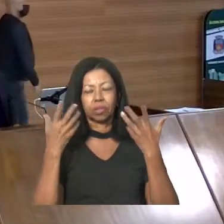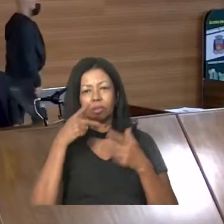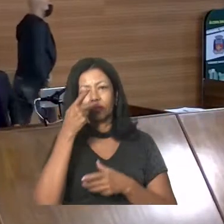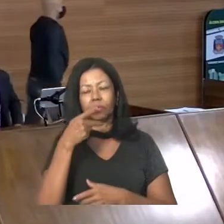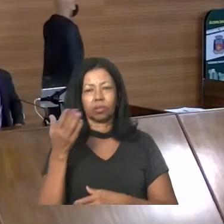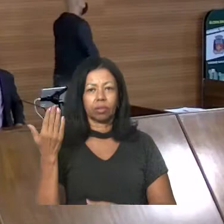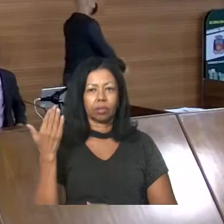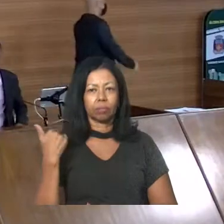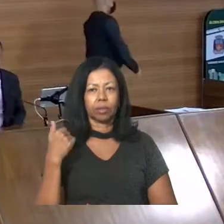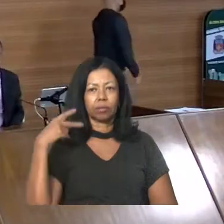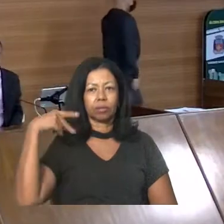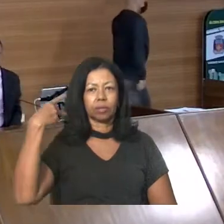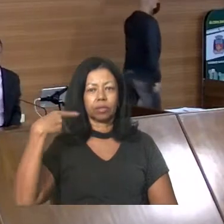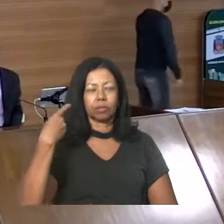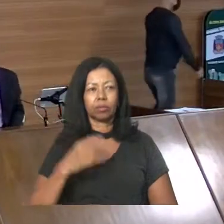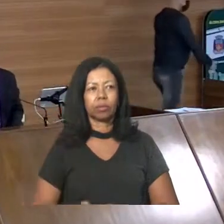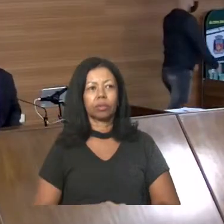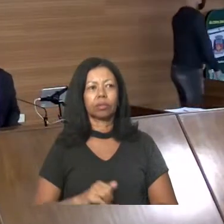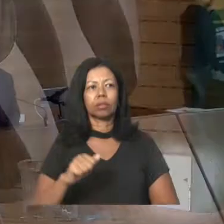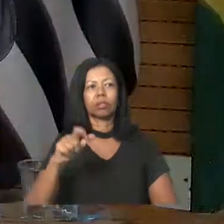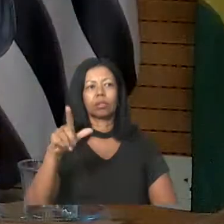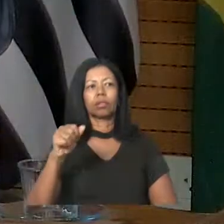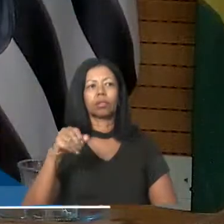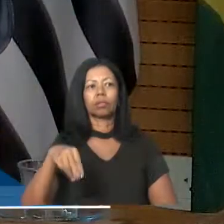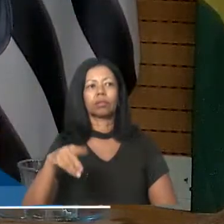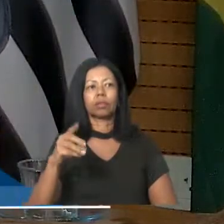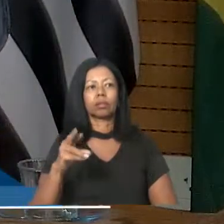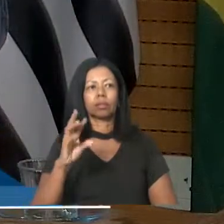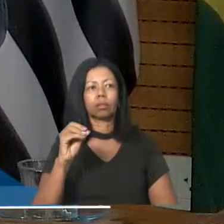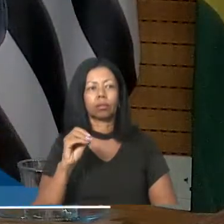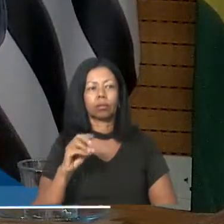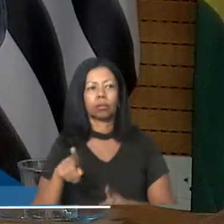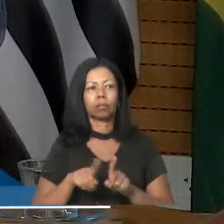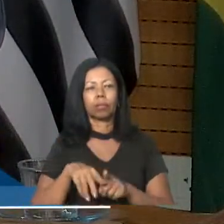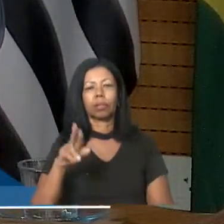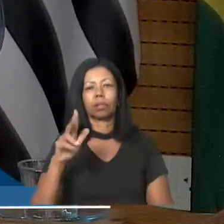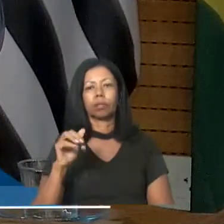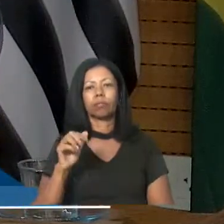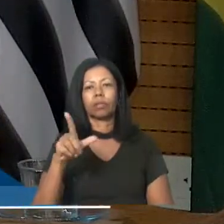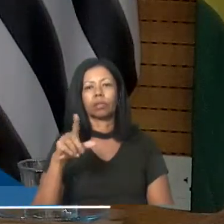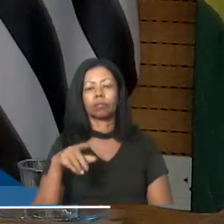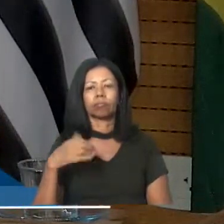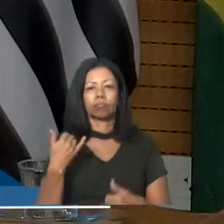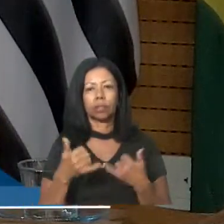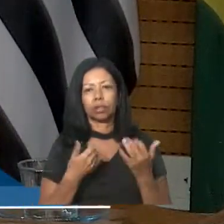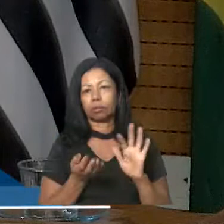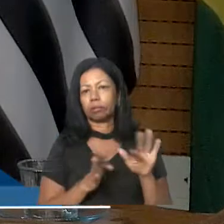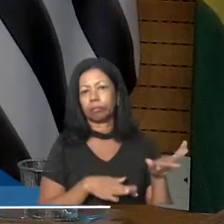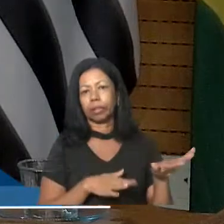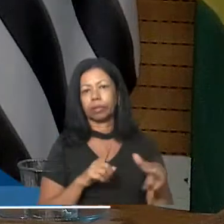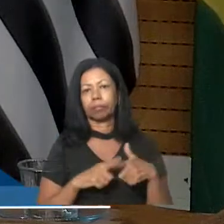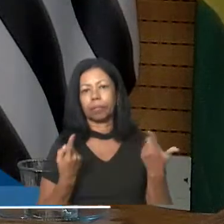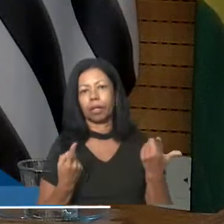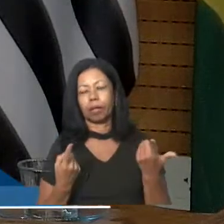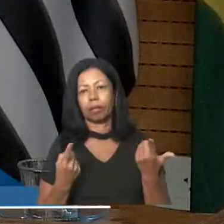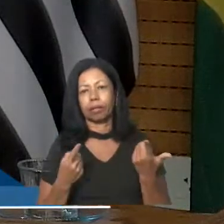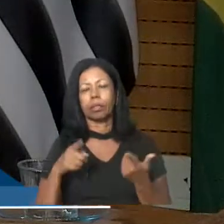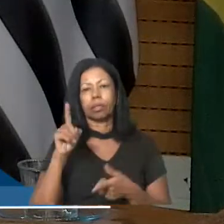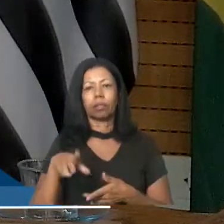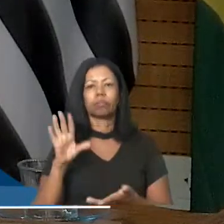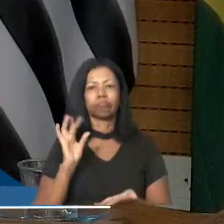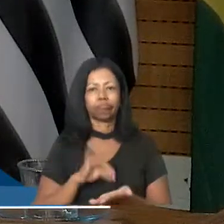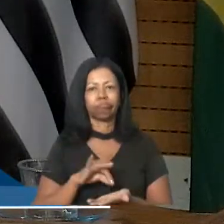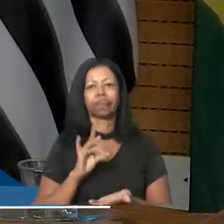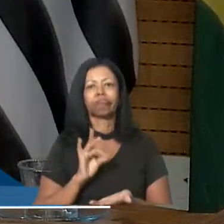que me antecedeu dos vereadores, vereador Alessandro, vereador Rafael, brincadeiras à parte, mas a questão é muito